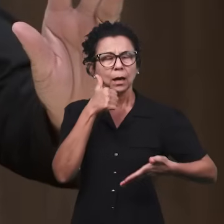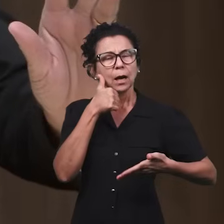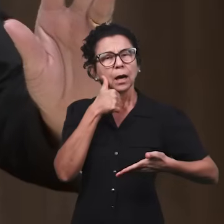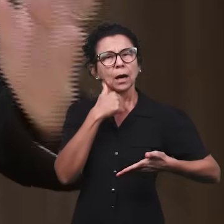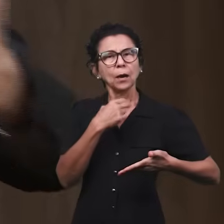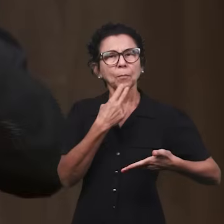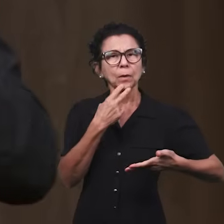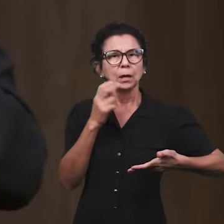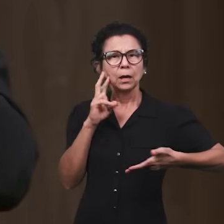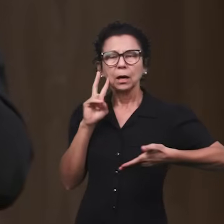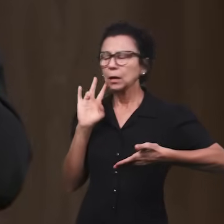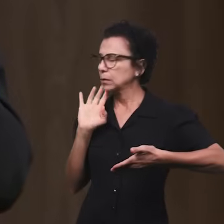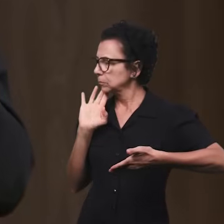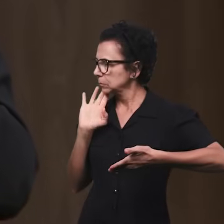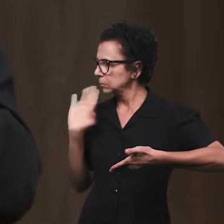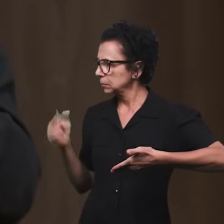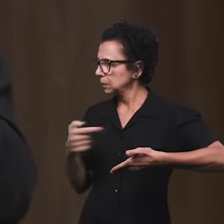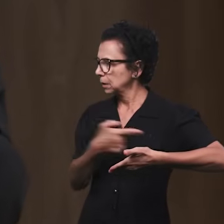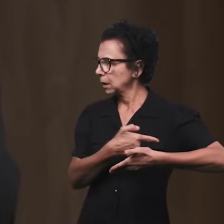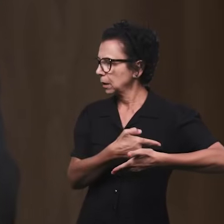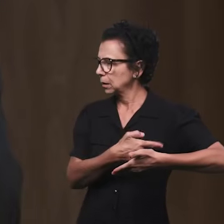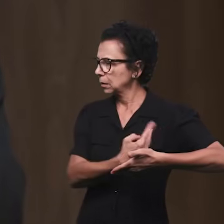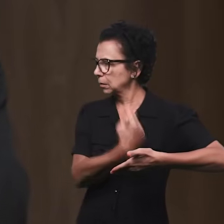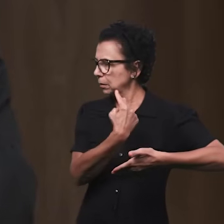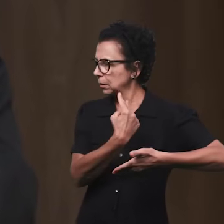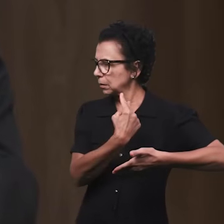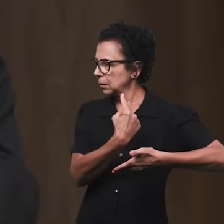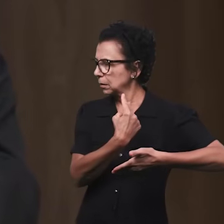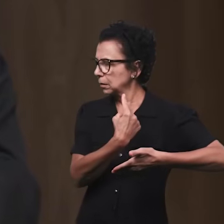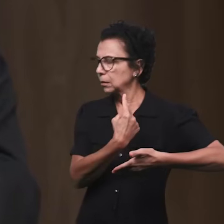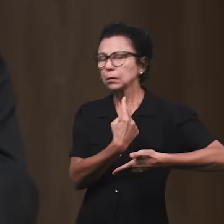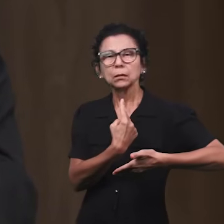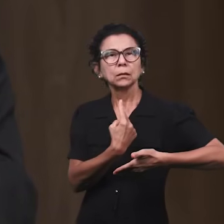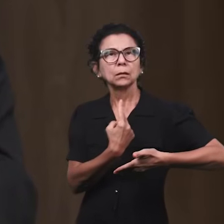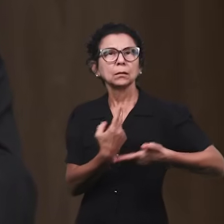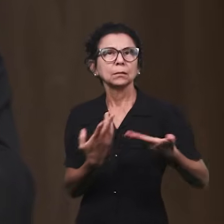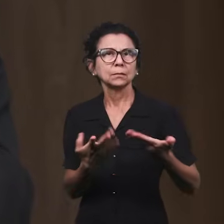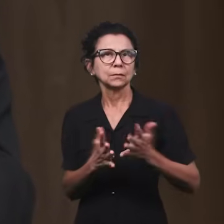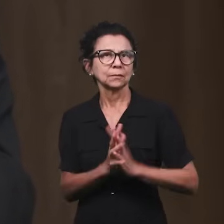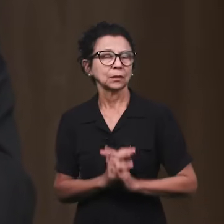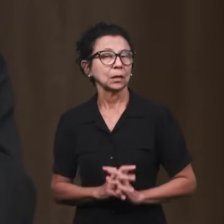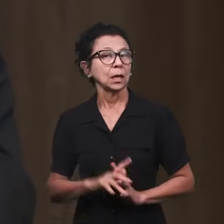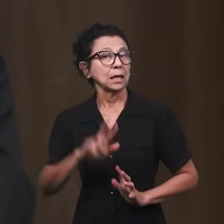lado. E ela fica perdida sem conexão. E você vê, e aí não estamos